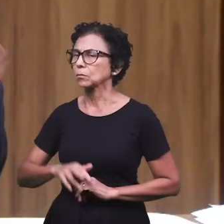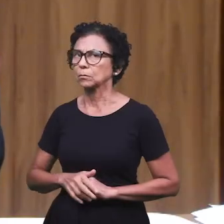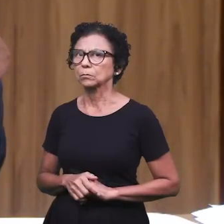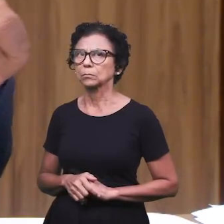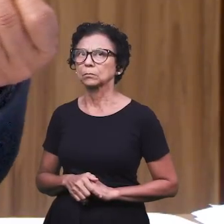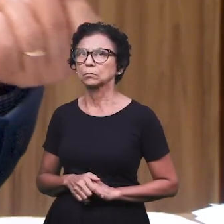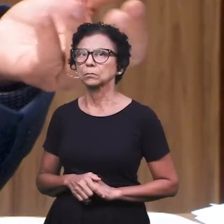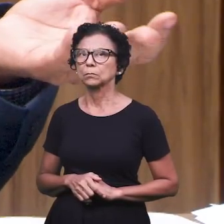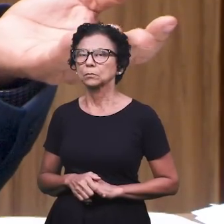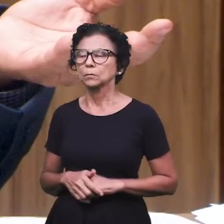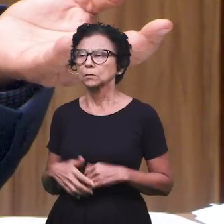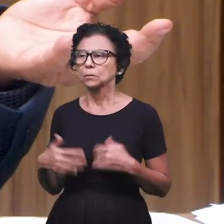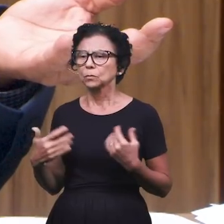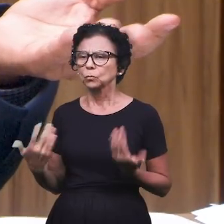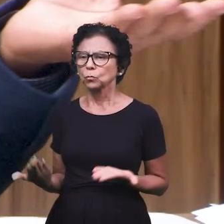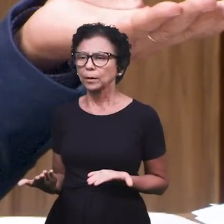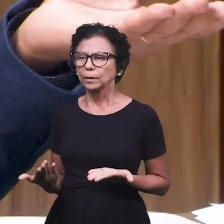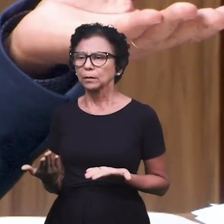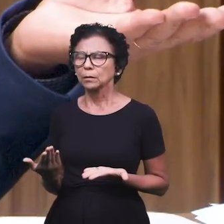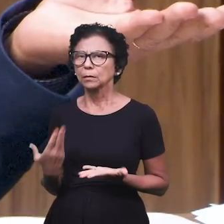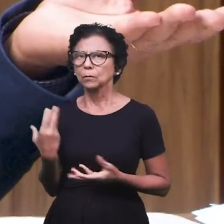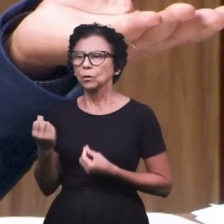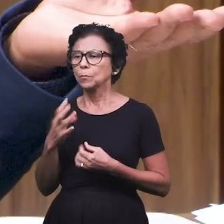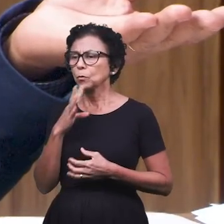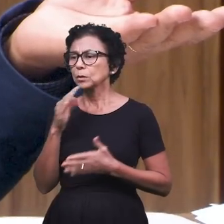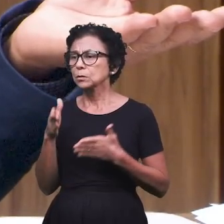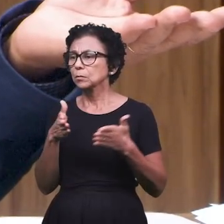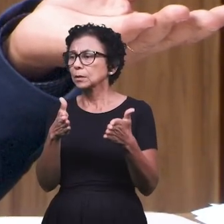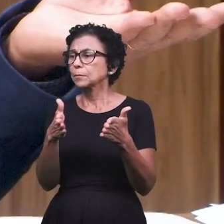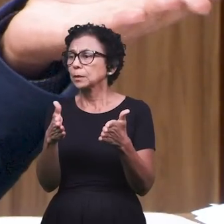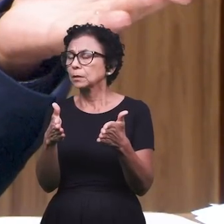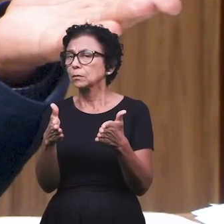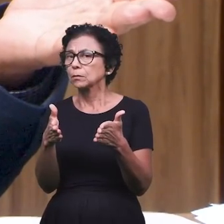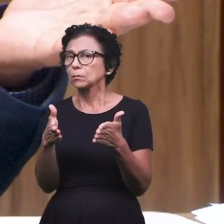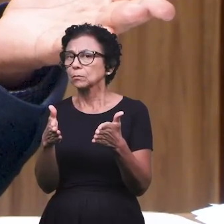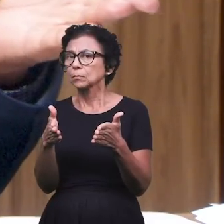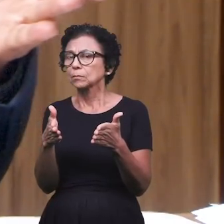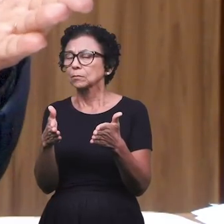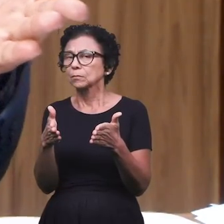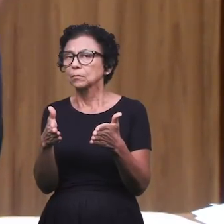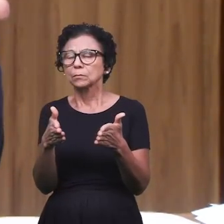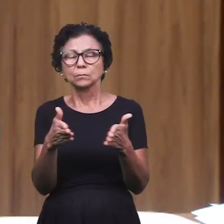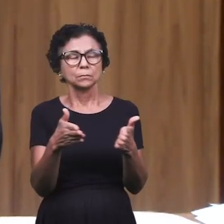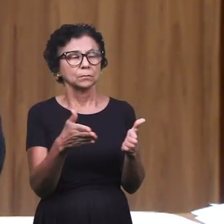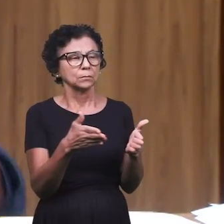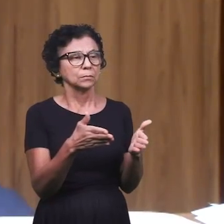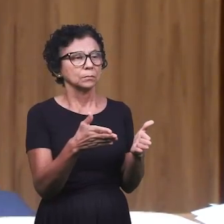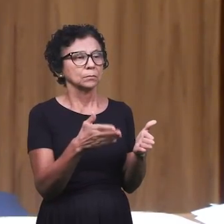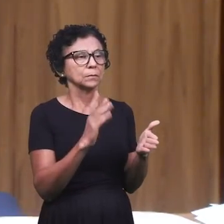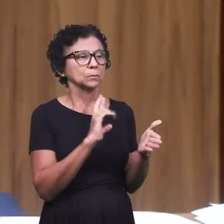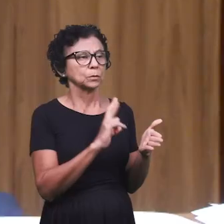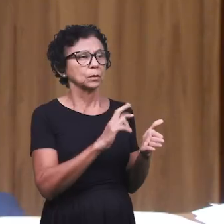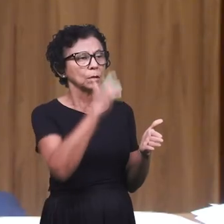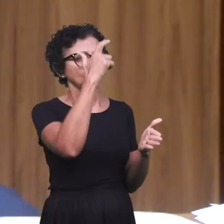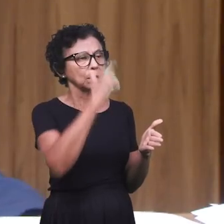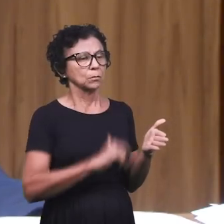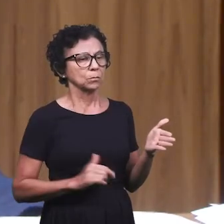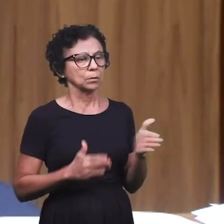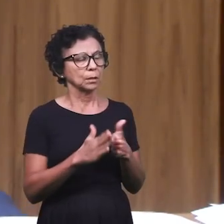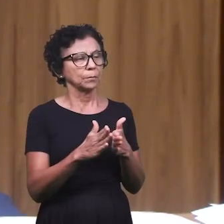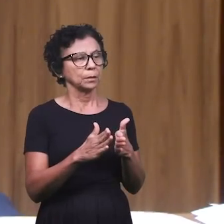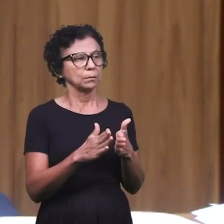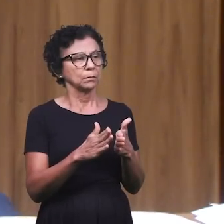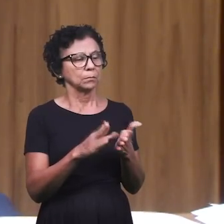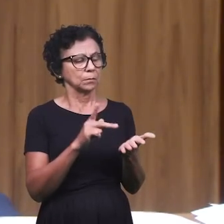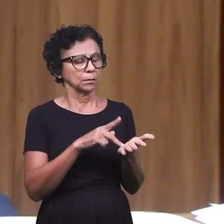vamos saber o caminho se não sabemos para onde você vai? Jesus respondeu para ele: eu sou o caminho, a verdade e a vida. Glória a Deus. Ninguém vem ao